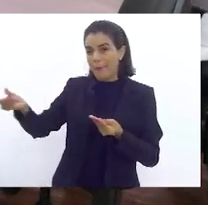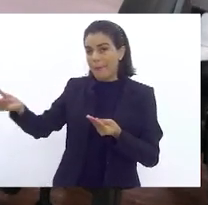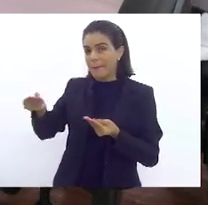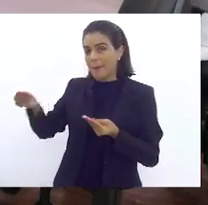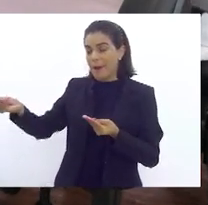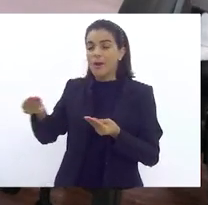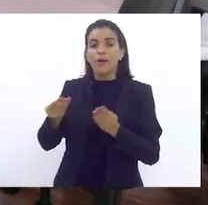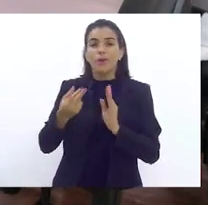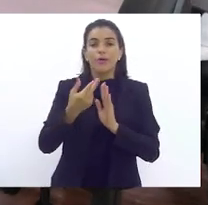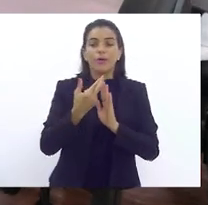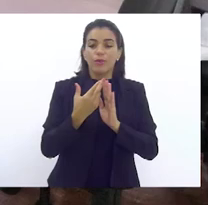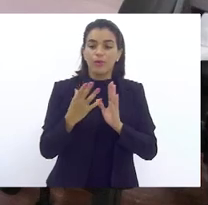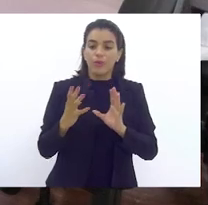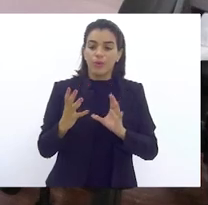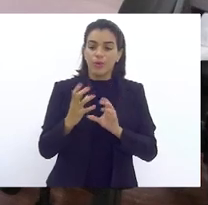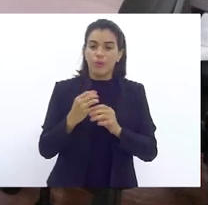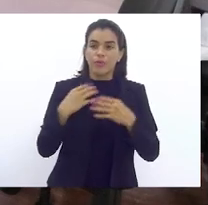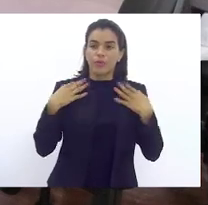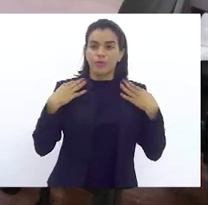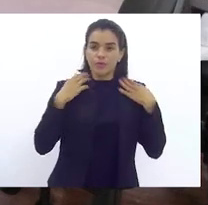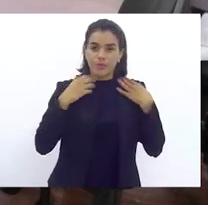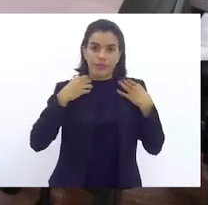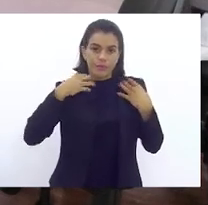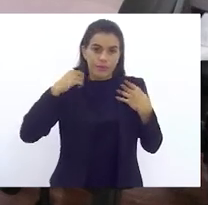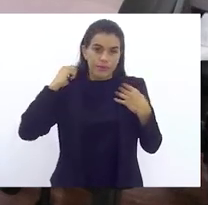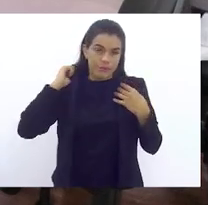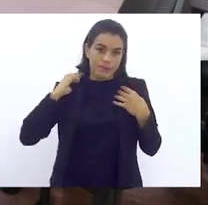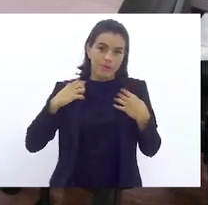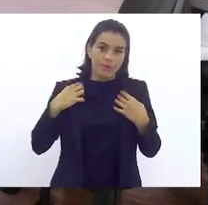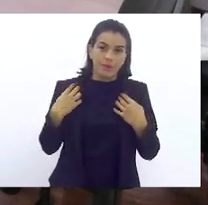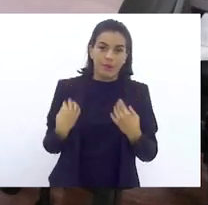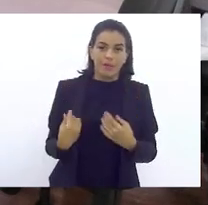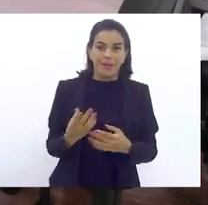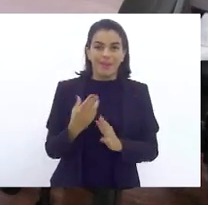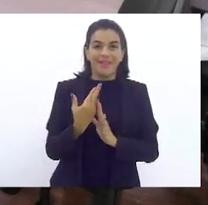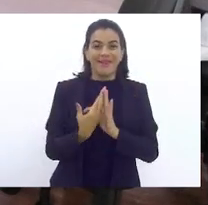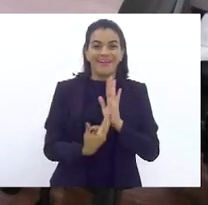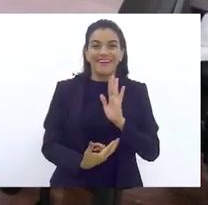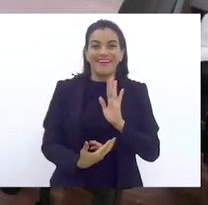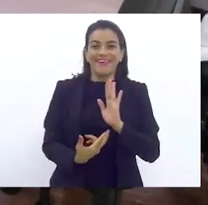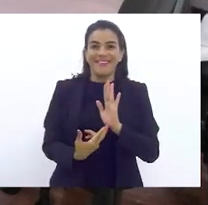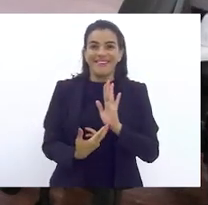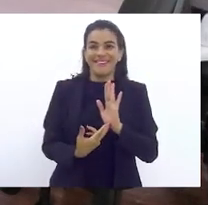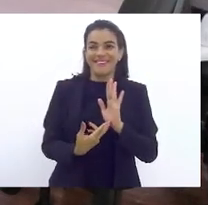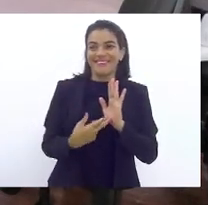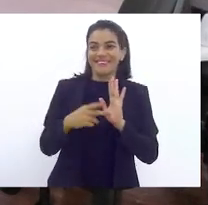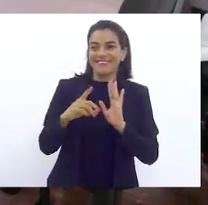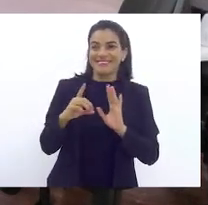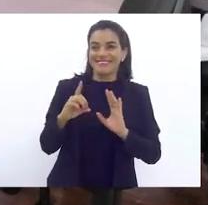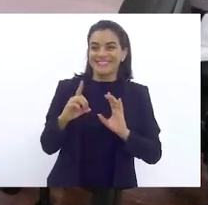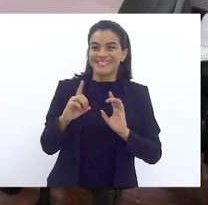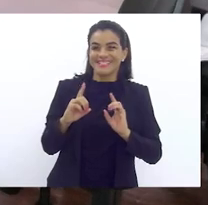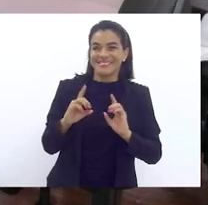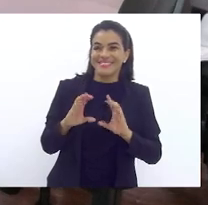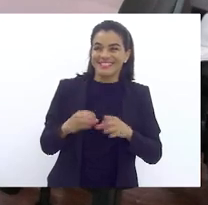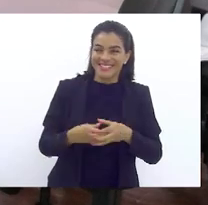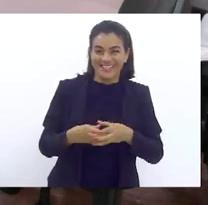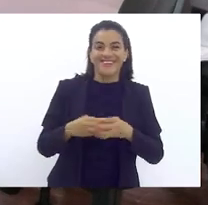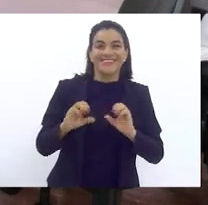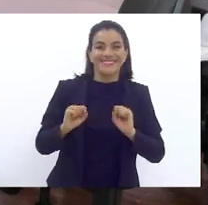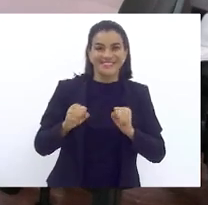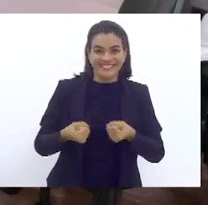o relatório da comissão de defesa dos direitos da mulher esse é um relatório de